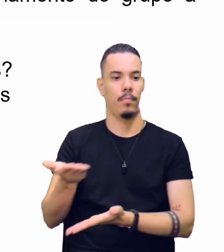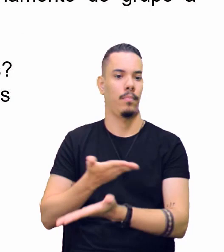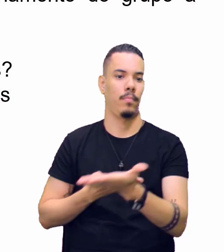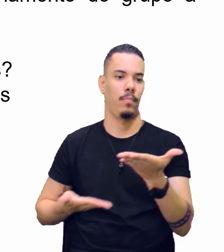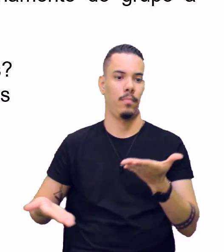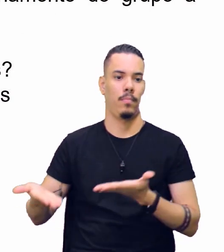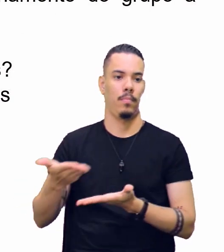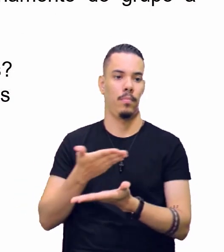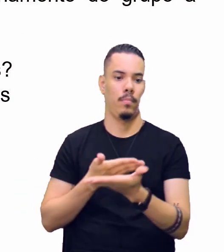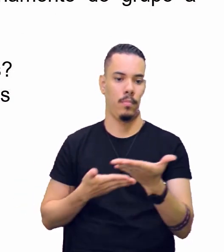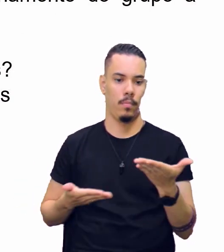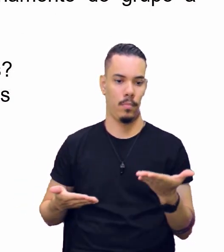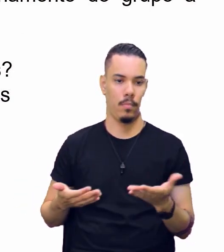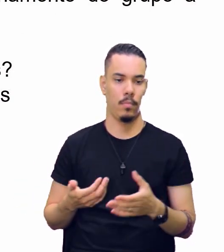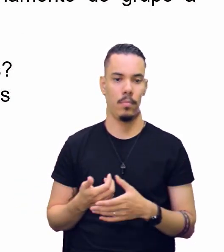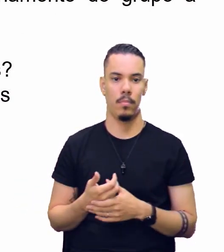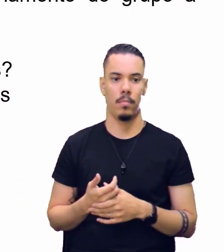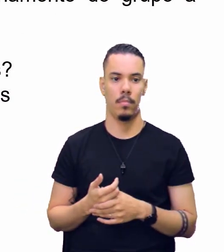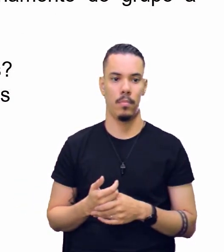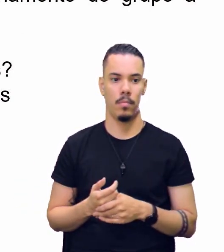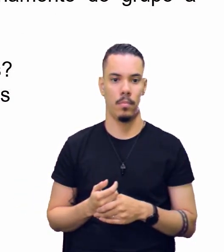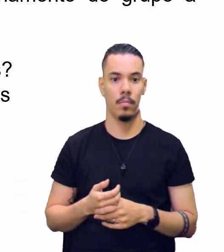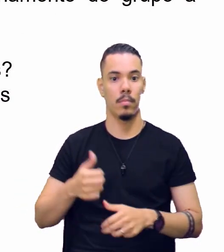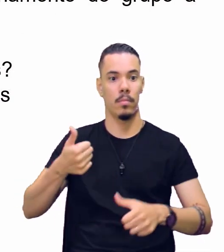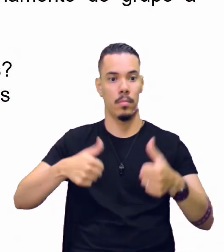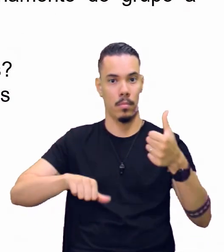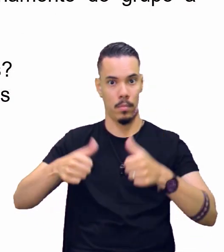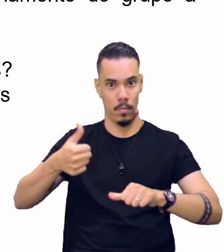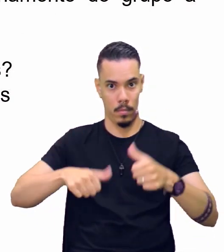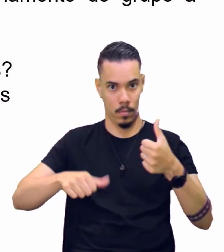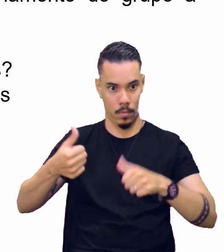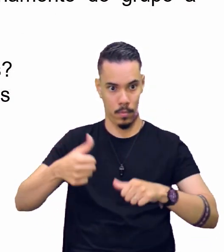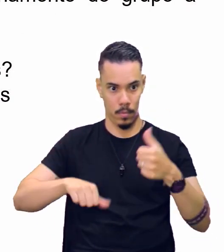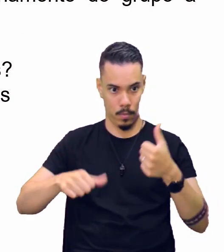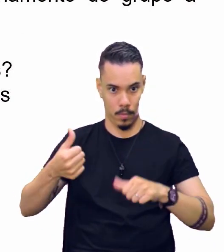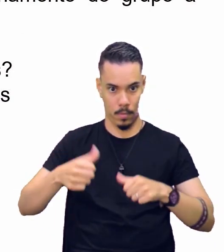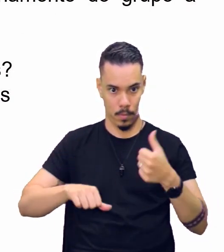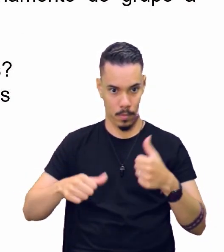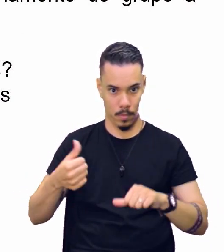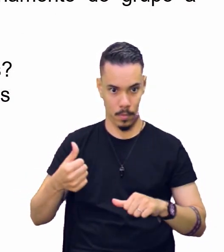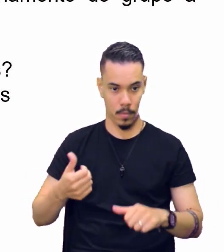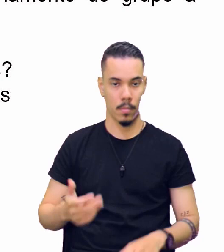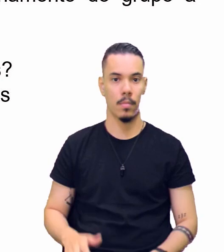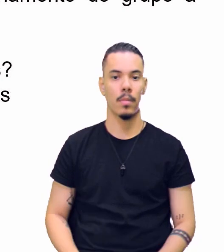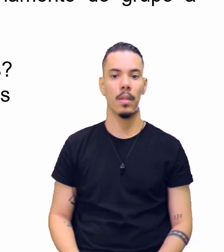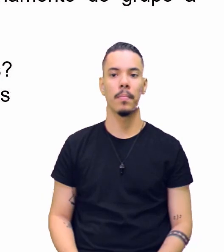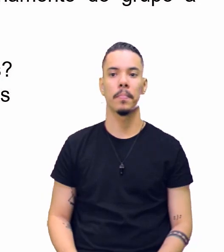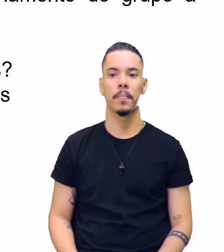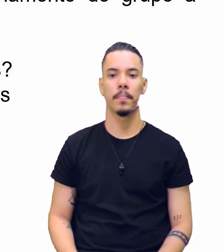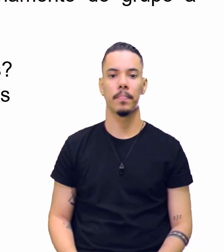socialização e a avaliação. Tá certo? Aí você